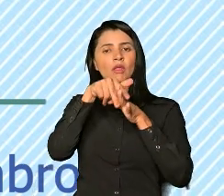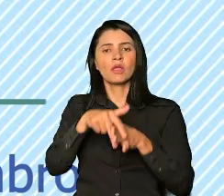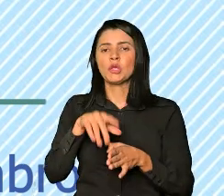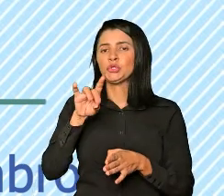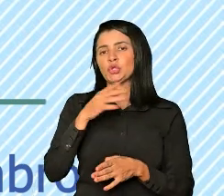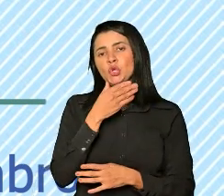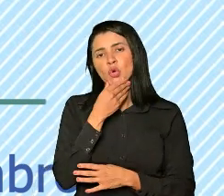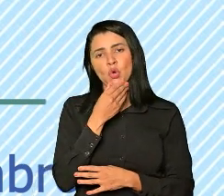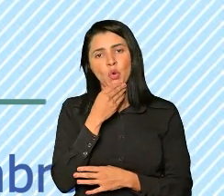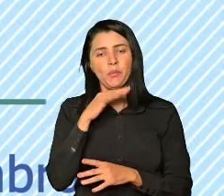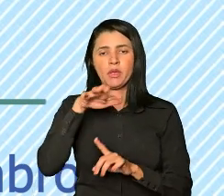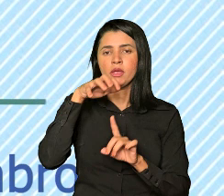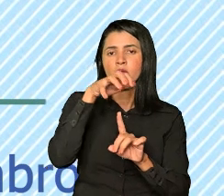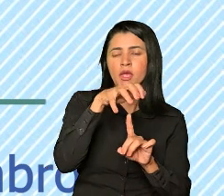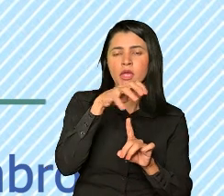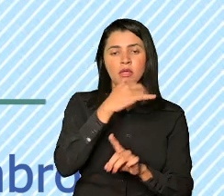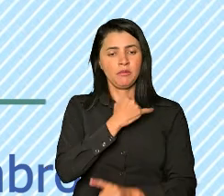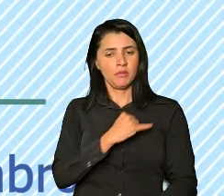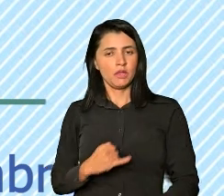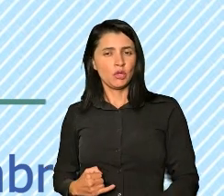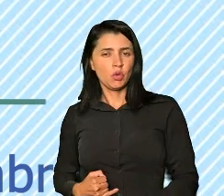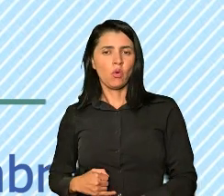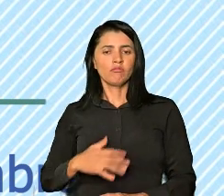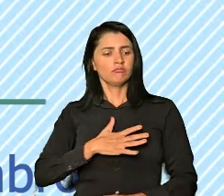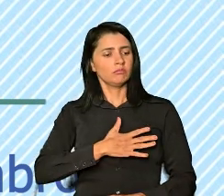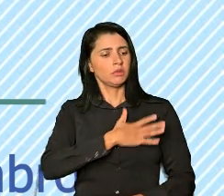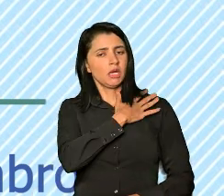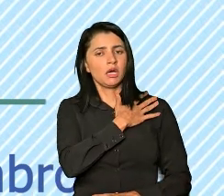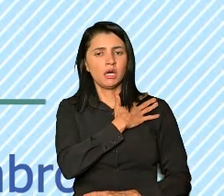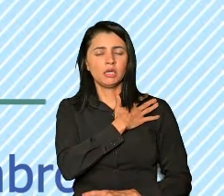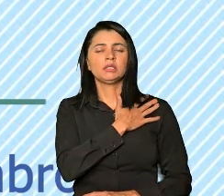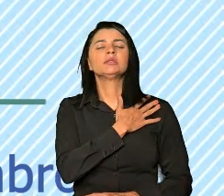história. Reis, imperadores, militares,